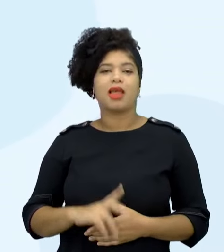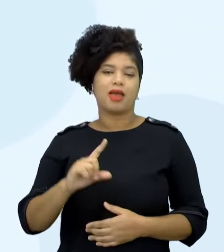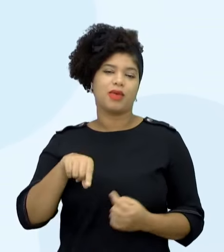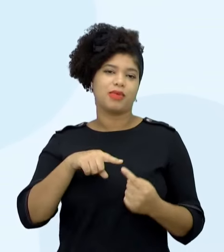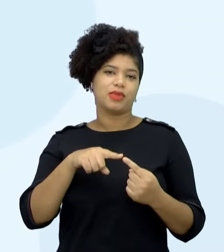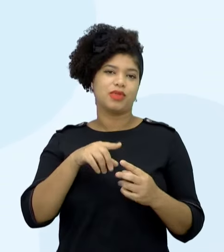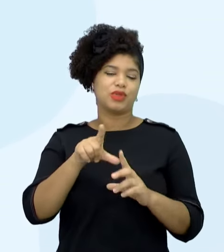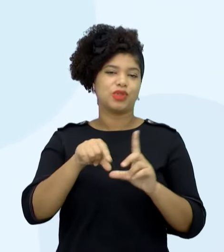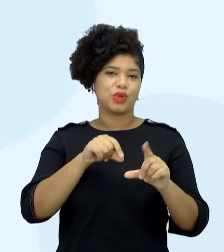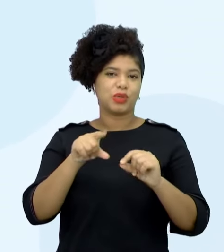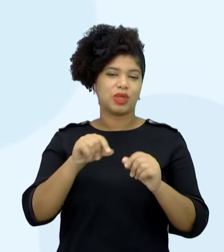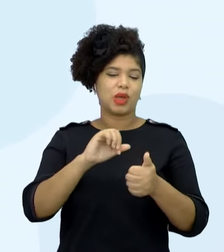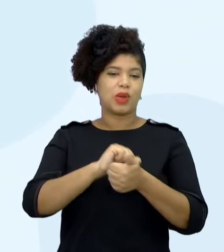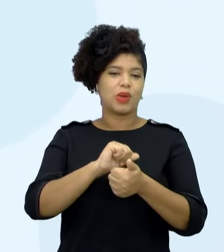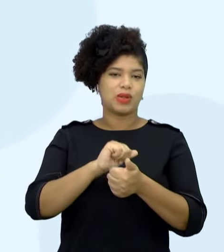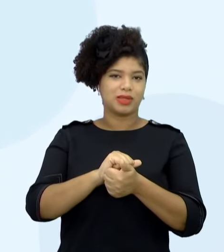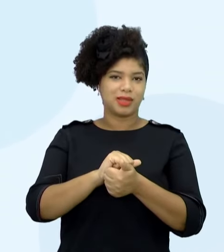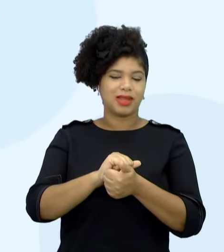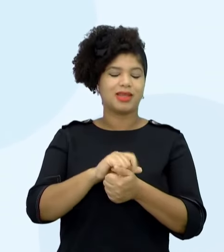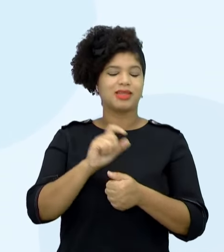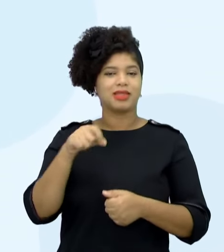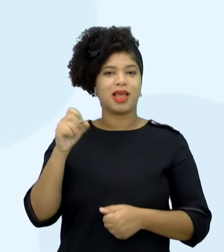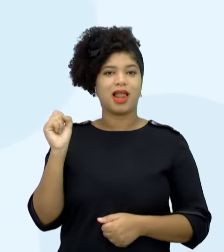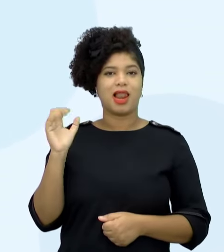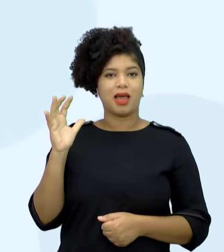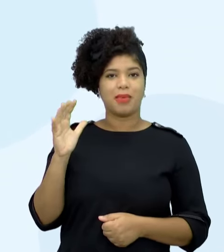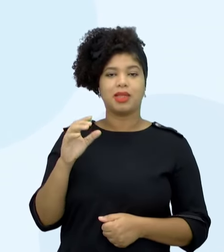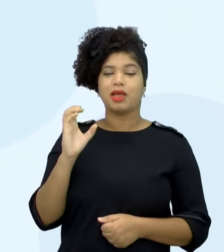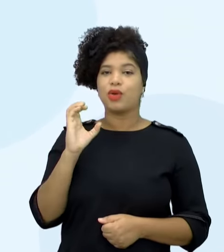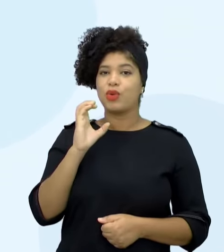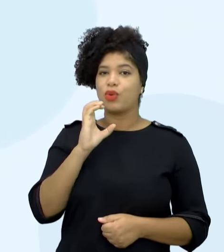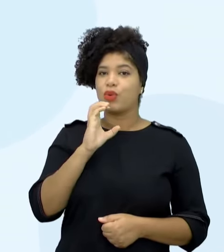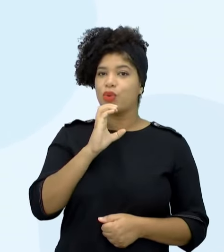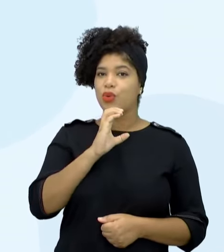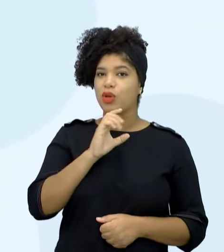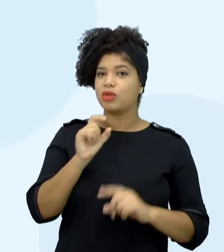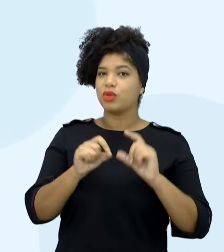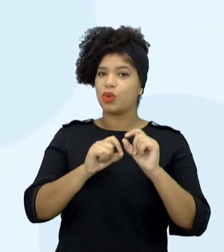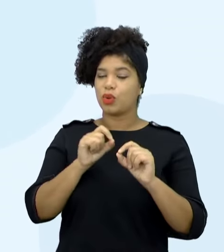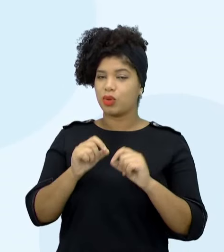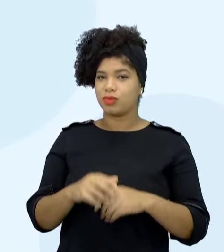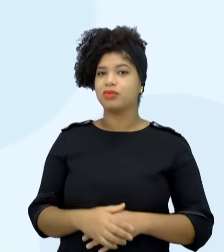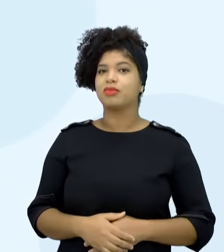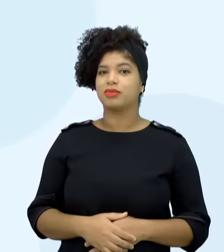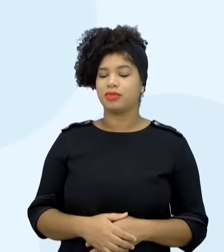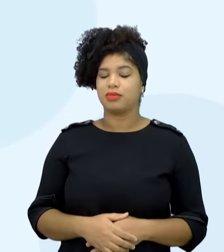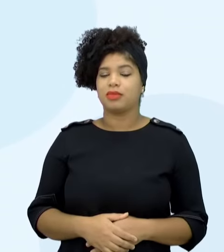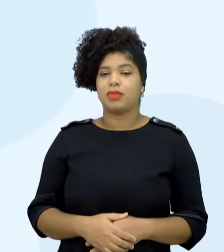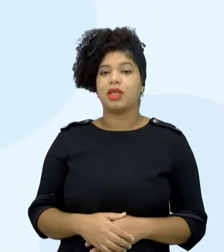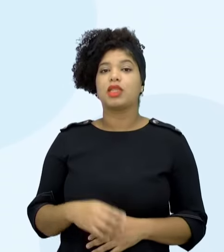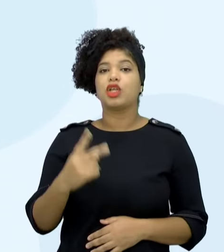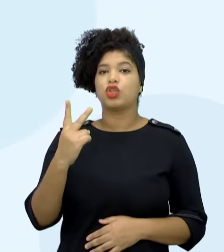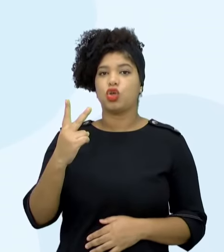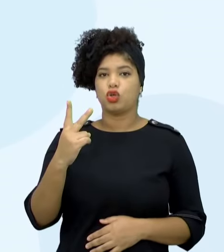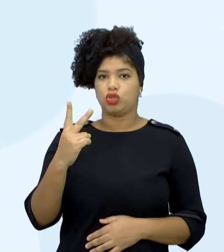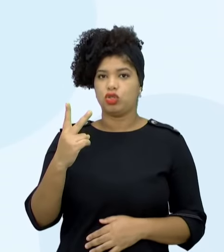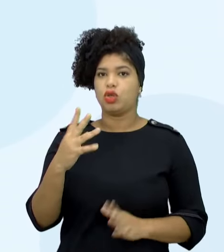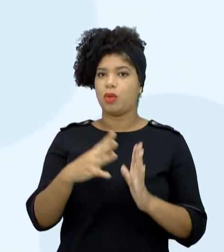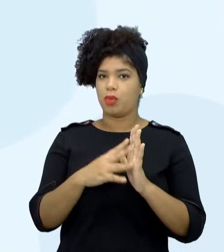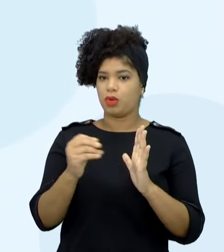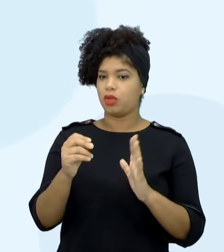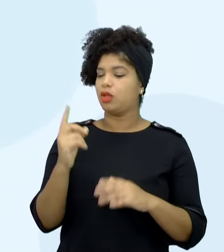escolher a lâmpada, o aquecimento ou a lâmpada, inclusive dois modelos, essa